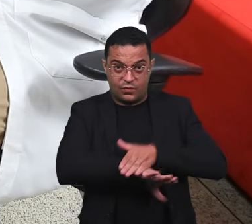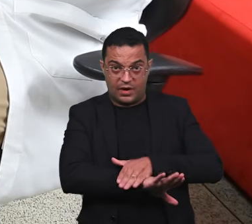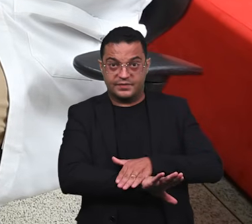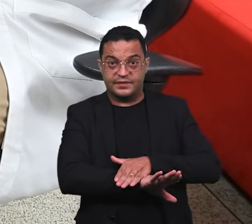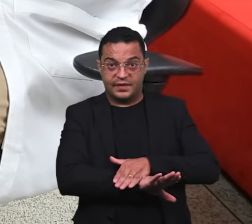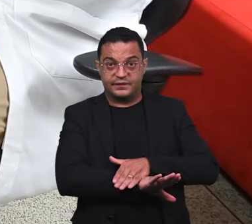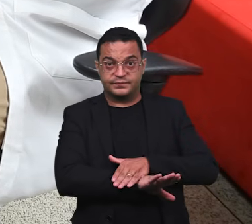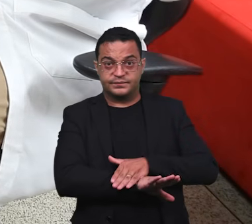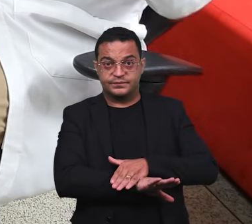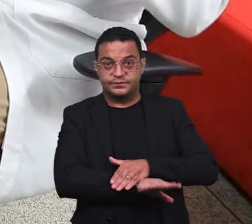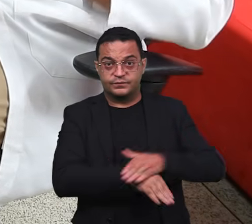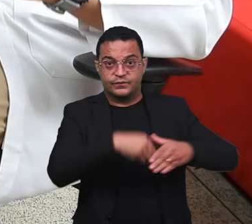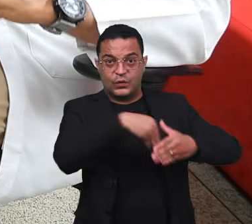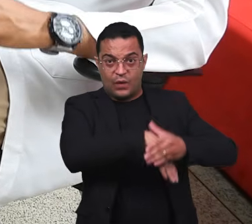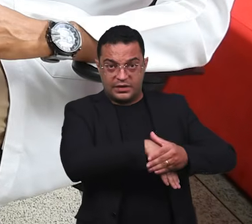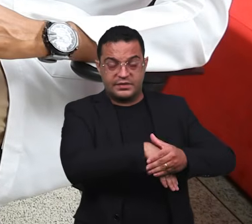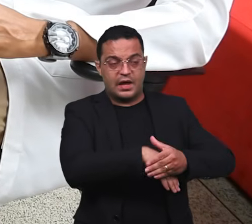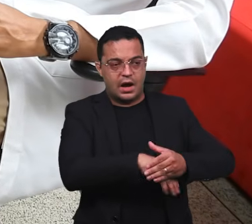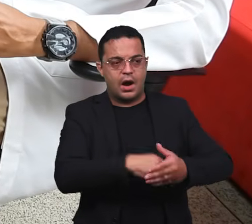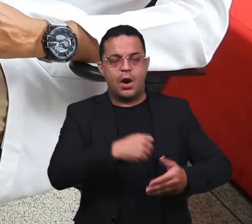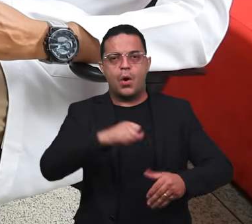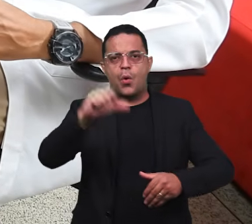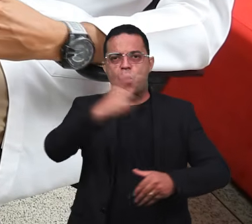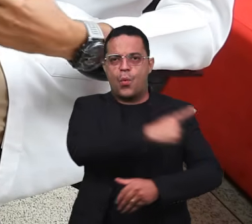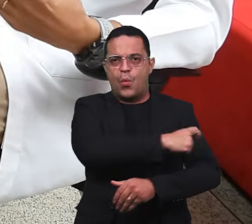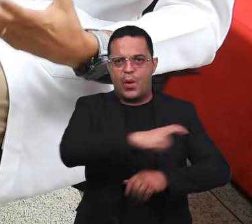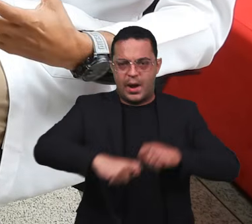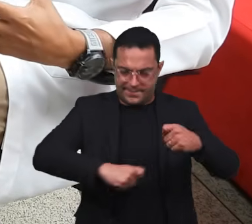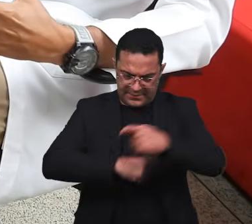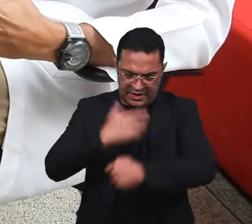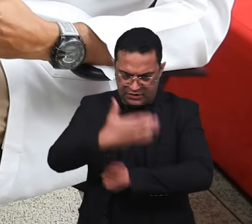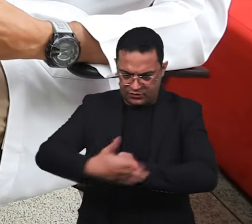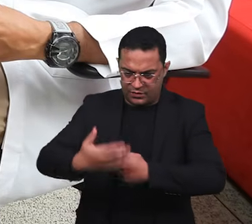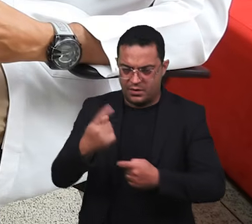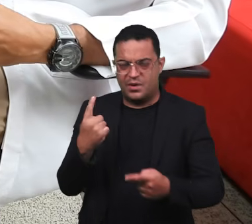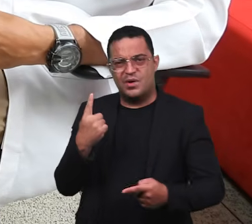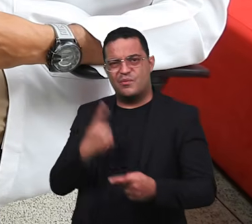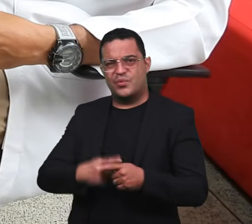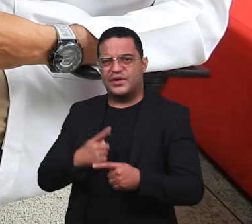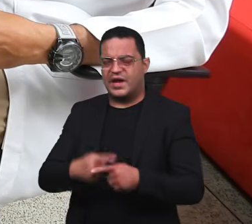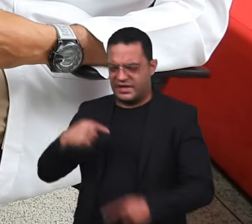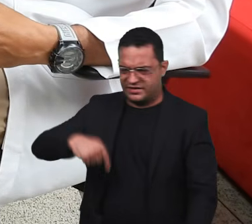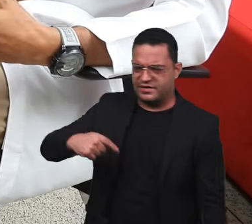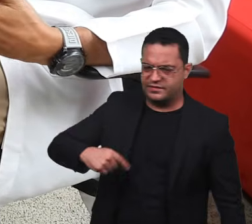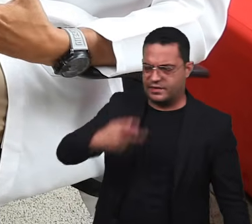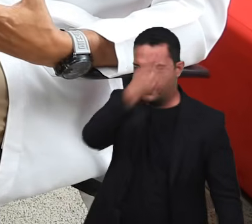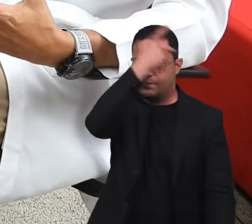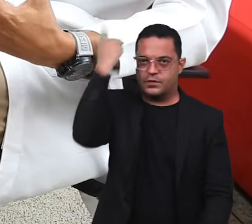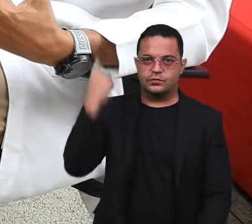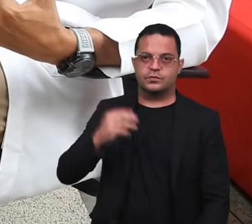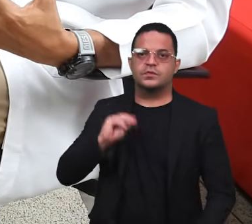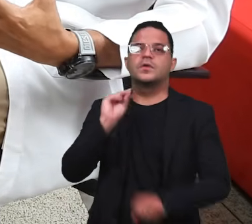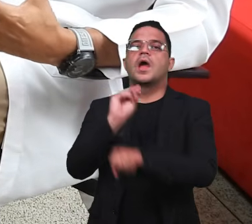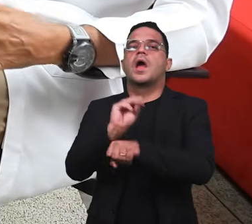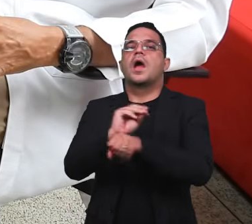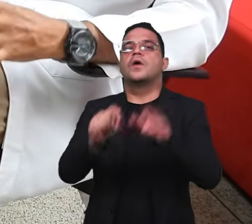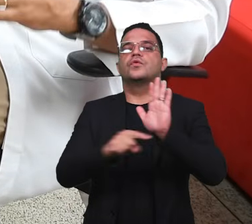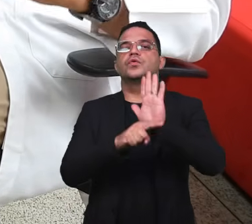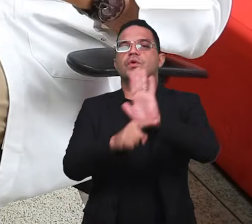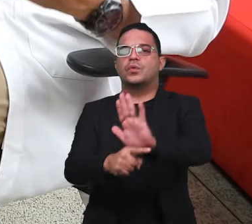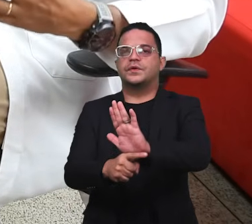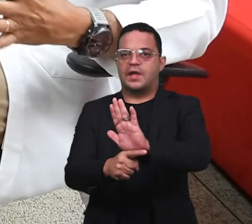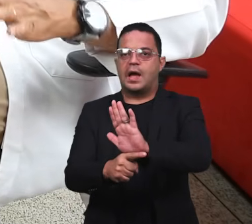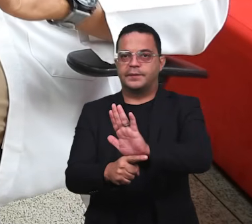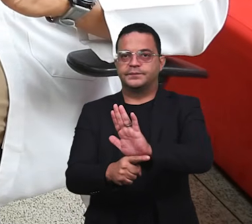família, a gente sempre orienta, o doutor Hugo, que os pais é que são responsáveis pelas crianças, né? Temos monitores aqui que olham, que observam,